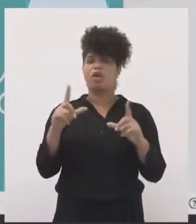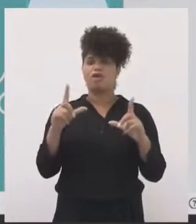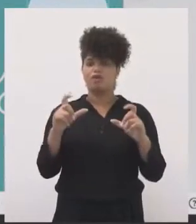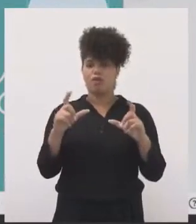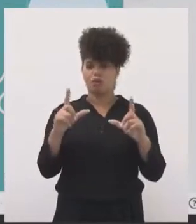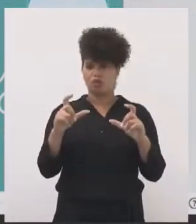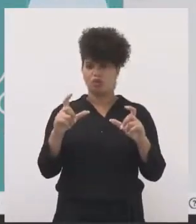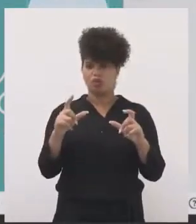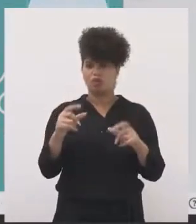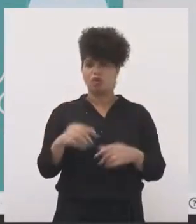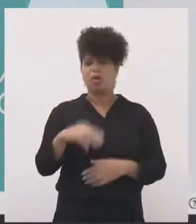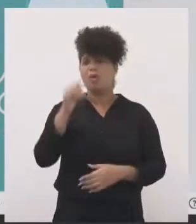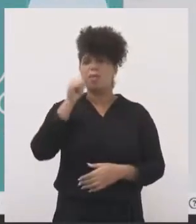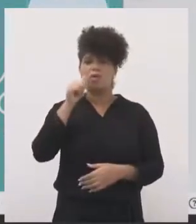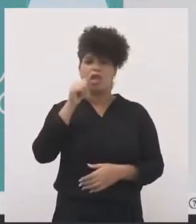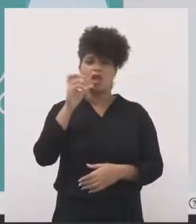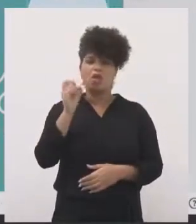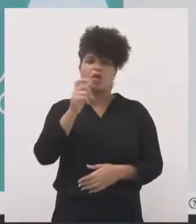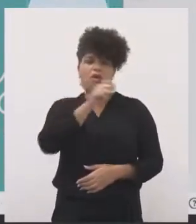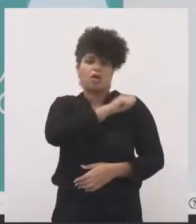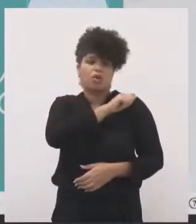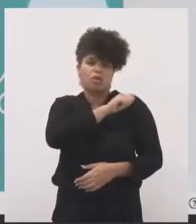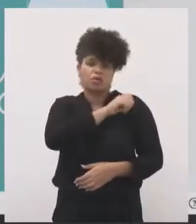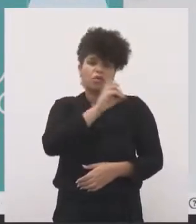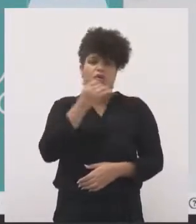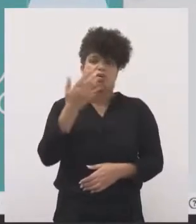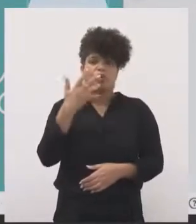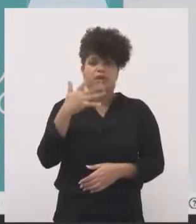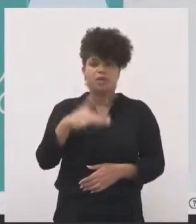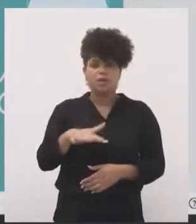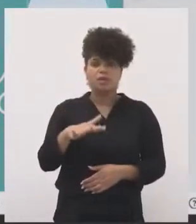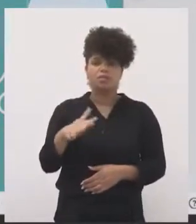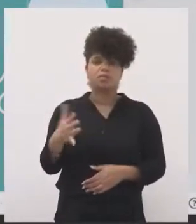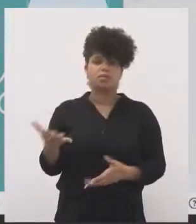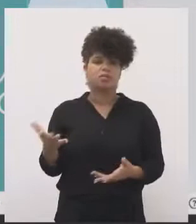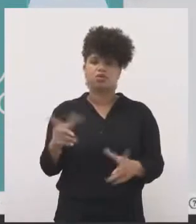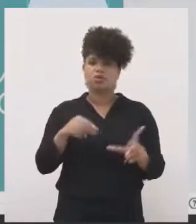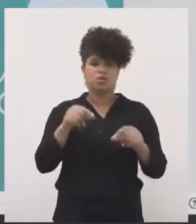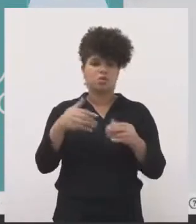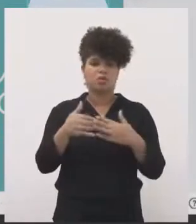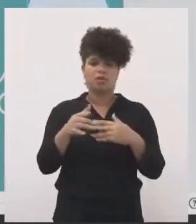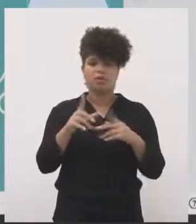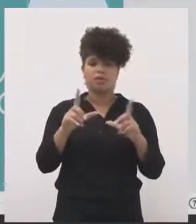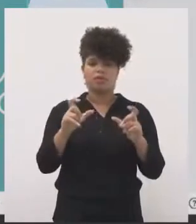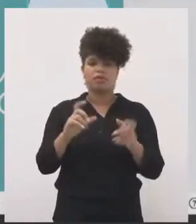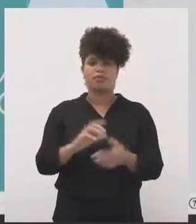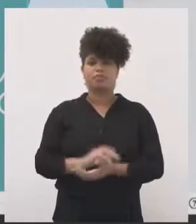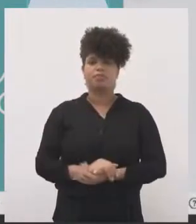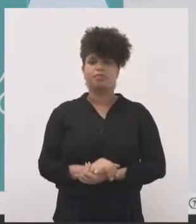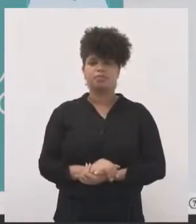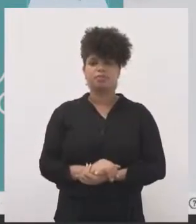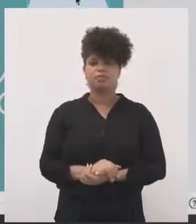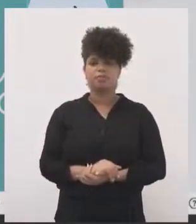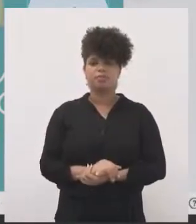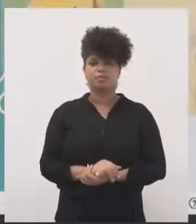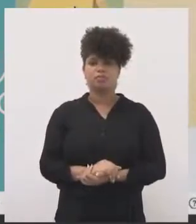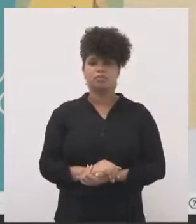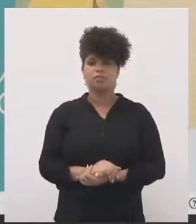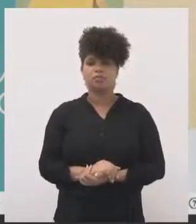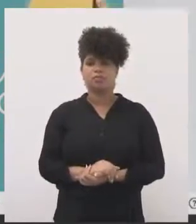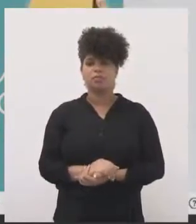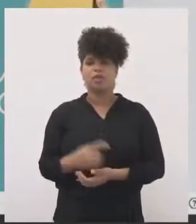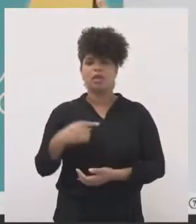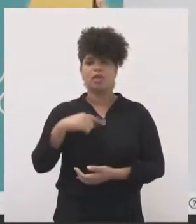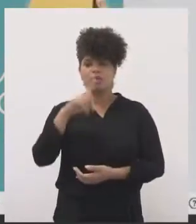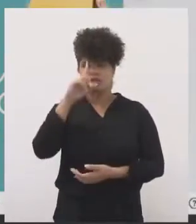colocar, sei lá, mulher, ou aluno, criança, foto. Posso colocar alguma coisa dentro